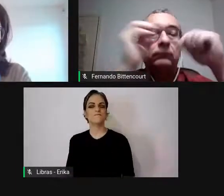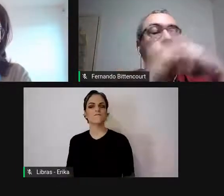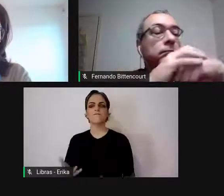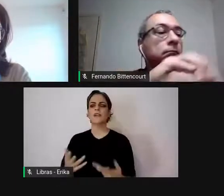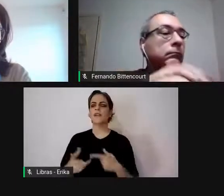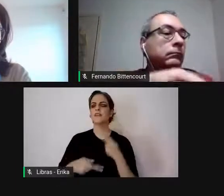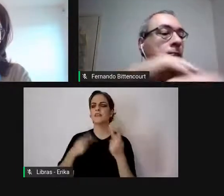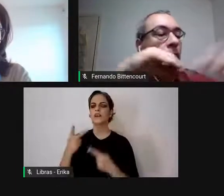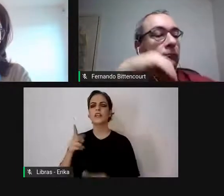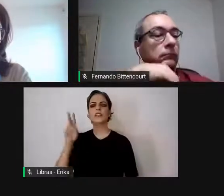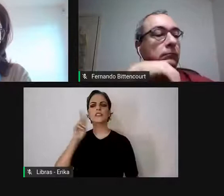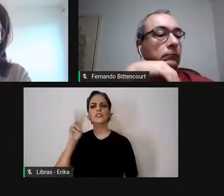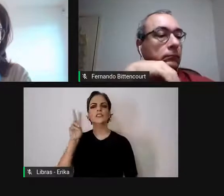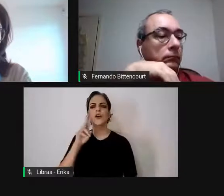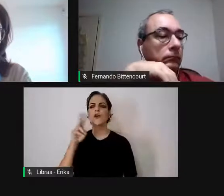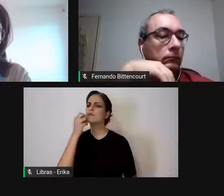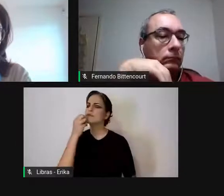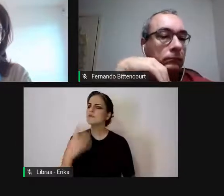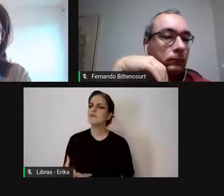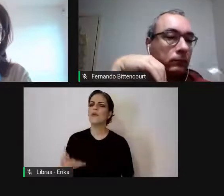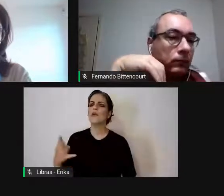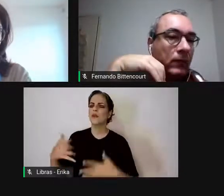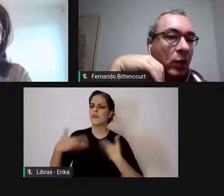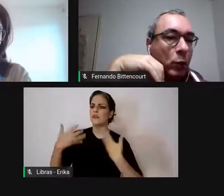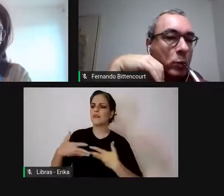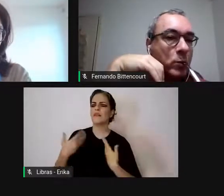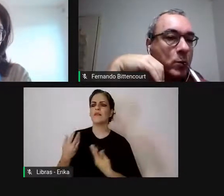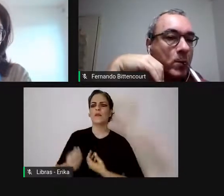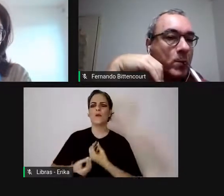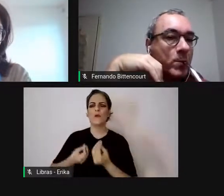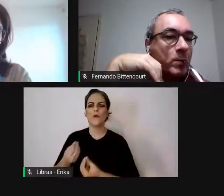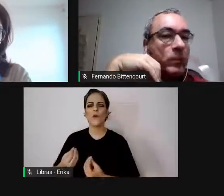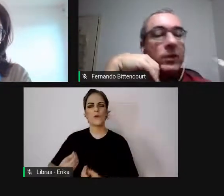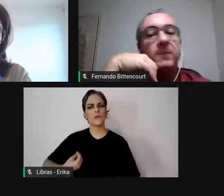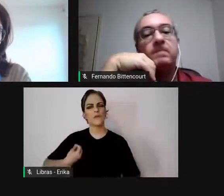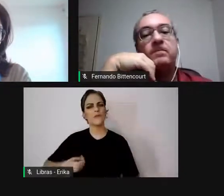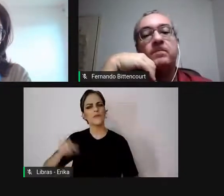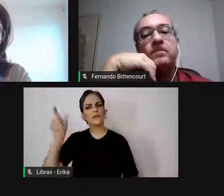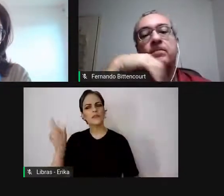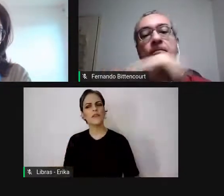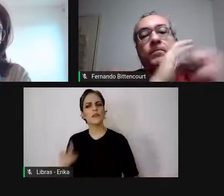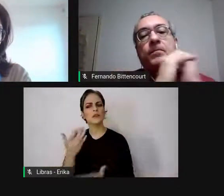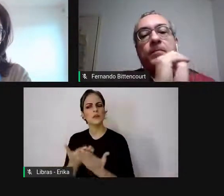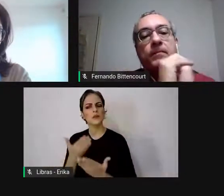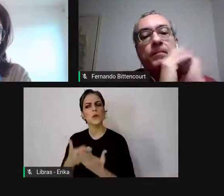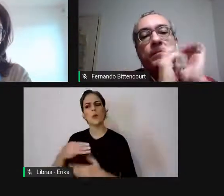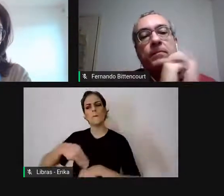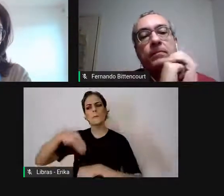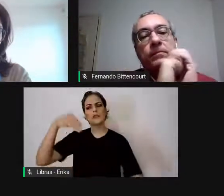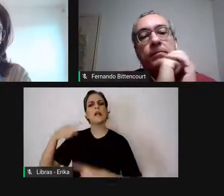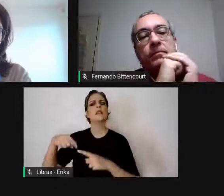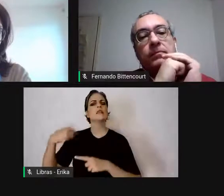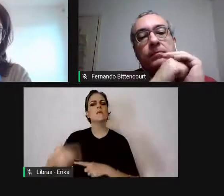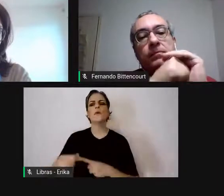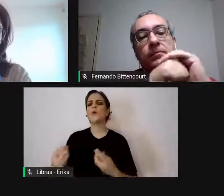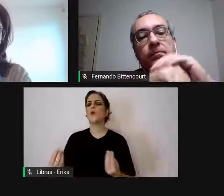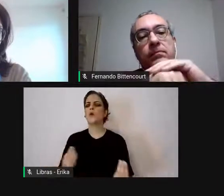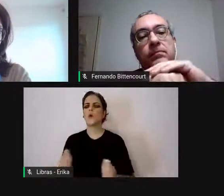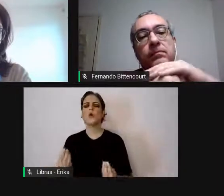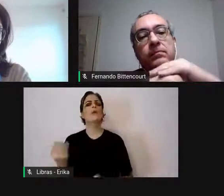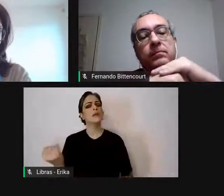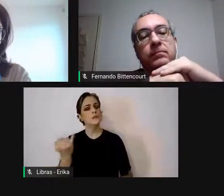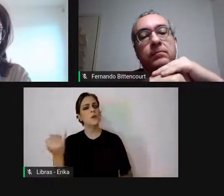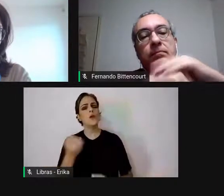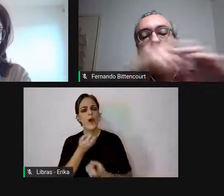mestrado, isso é tão importante que hoje isso é um fator com um peso